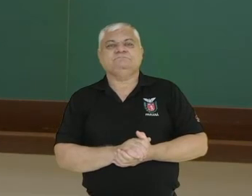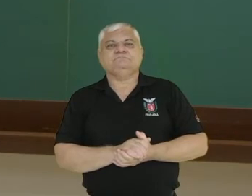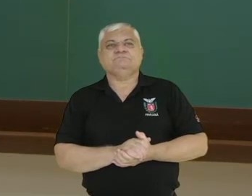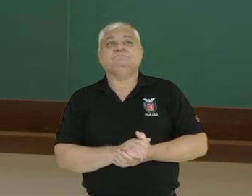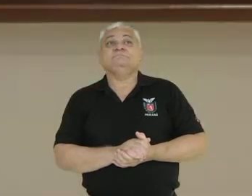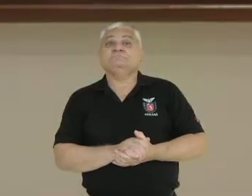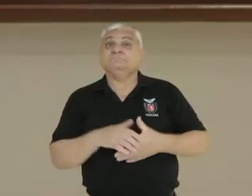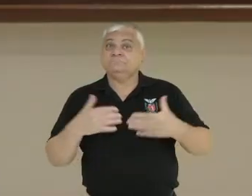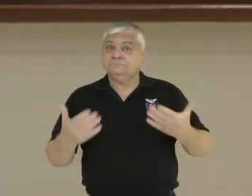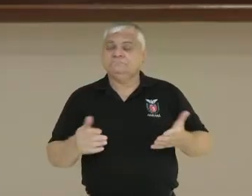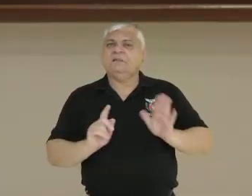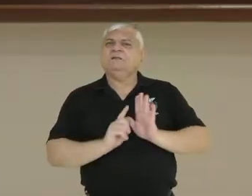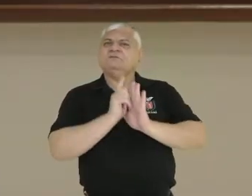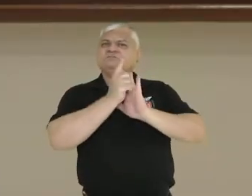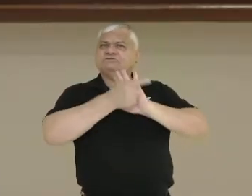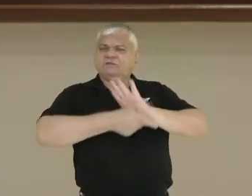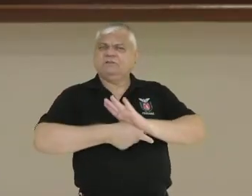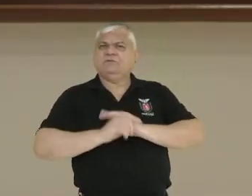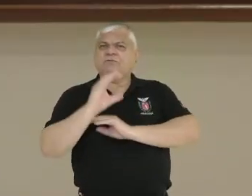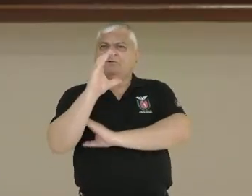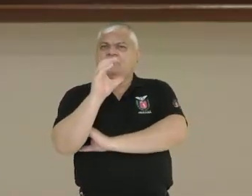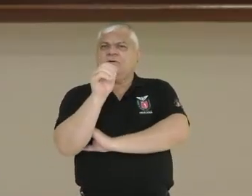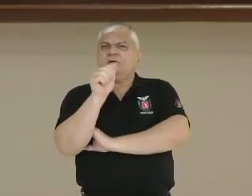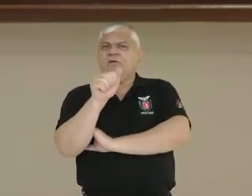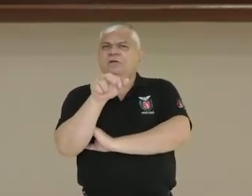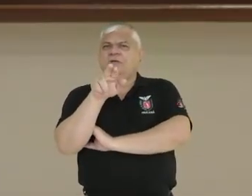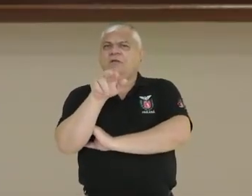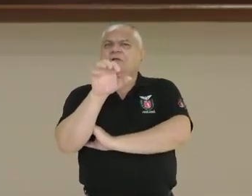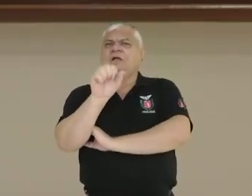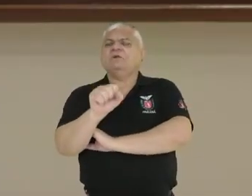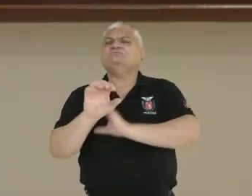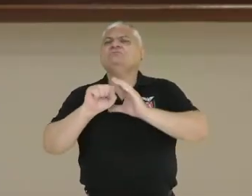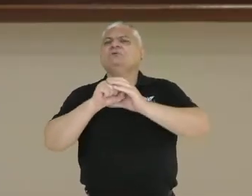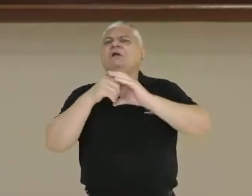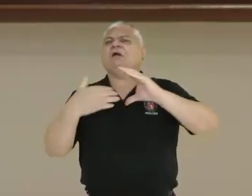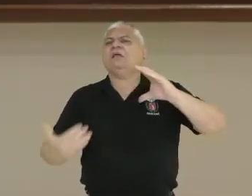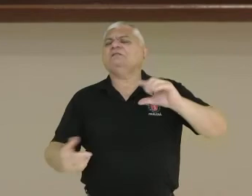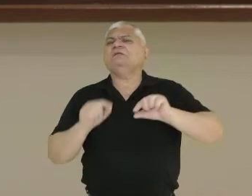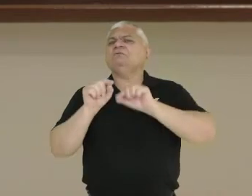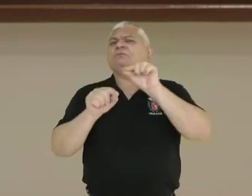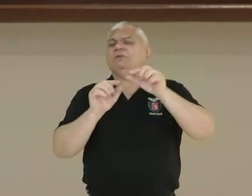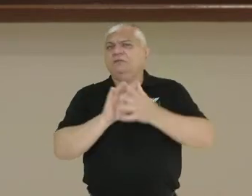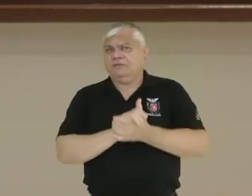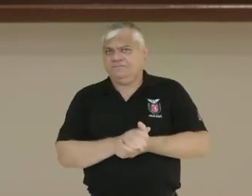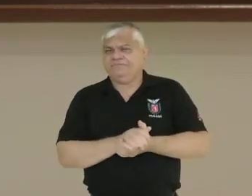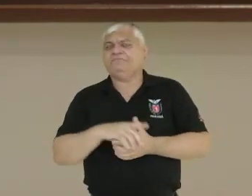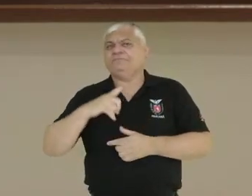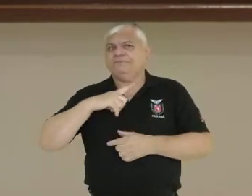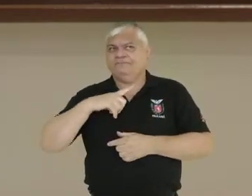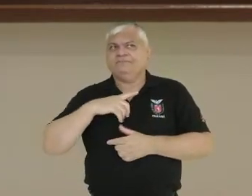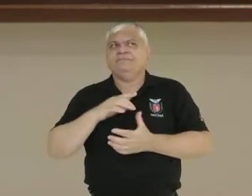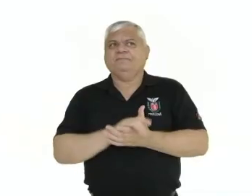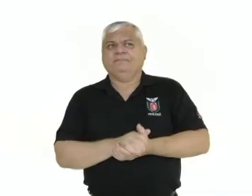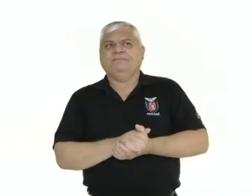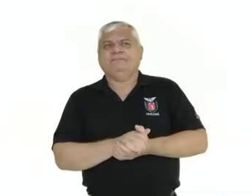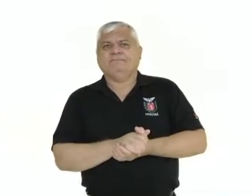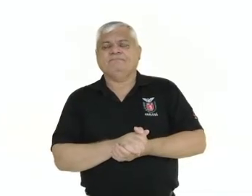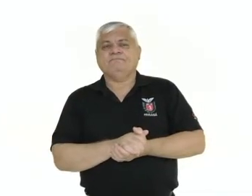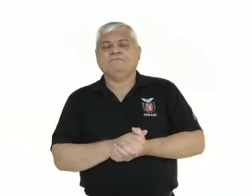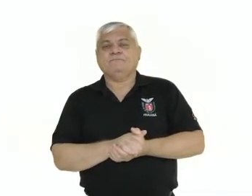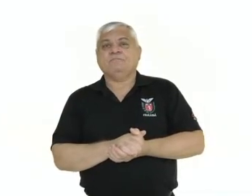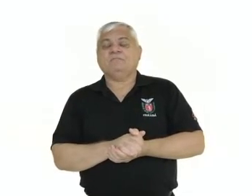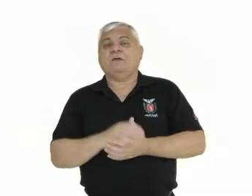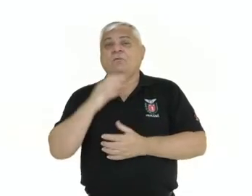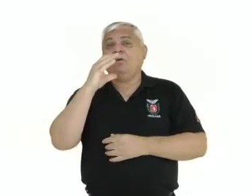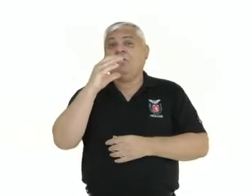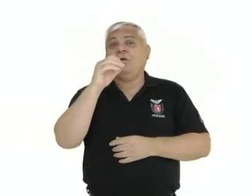Bom, falando sobre o gênero causo, né? Que características, então, que nós podemos encontrar nos causos? Observe aqui comigo, né? Causos são o